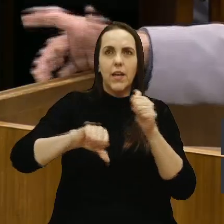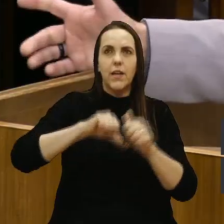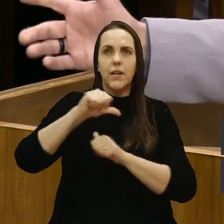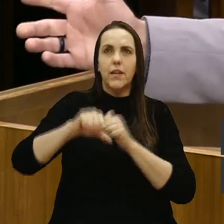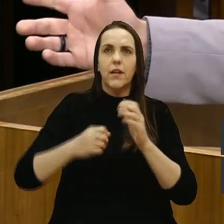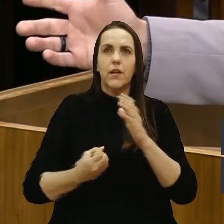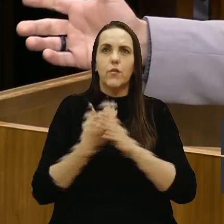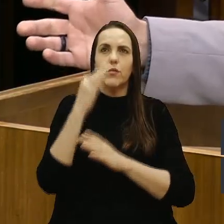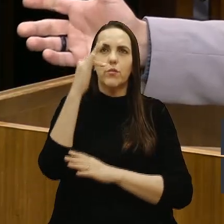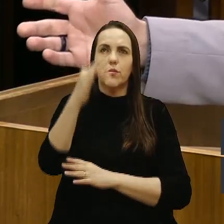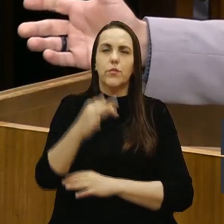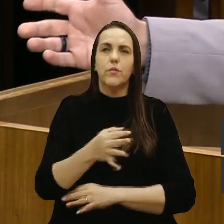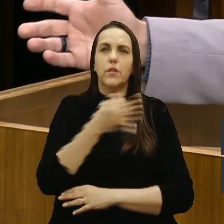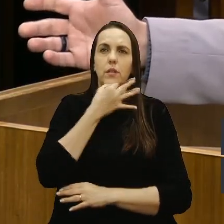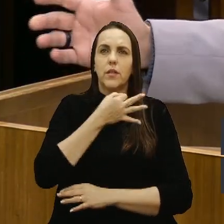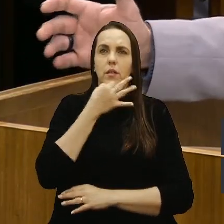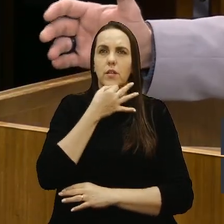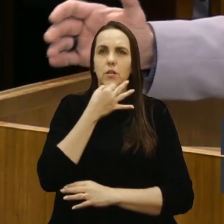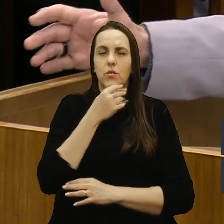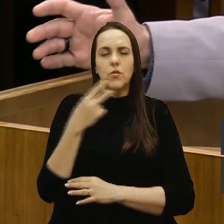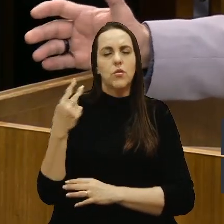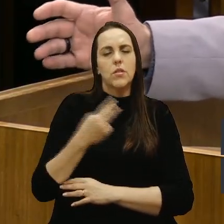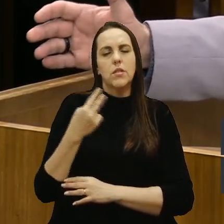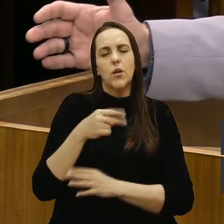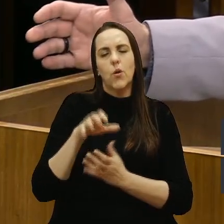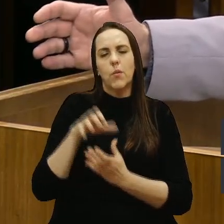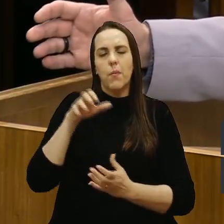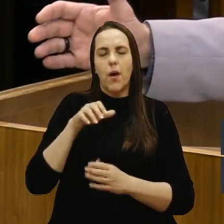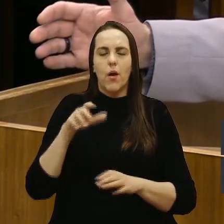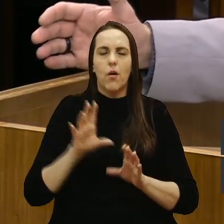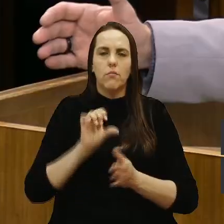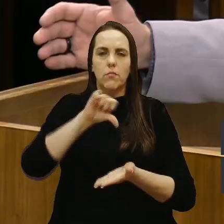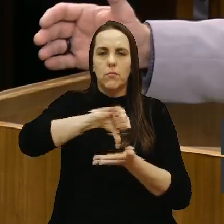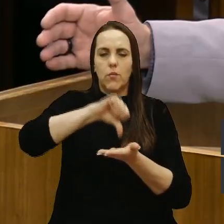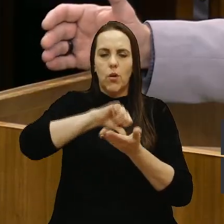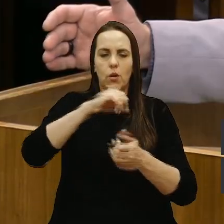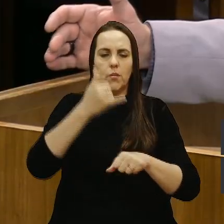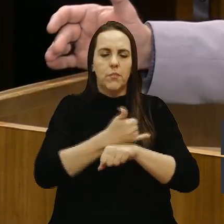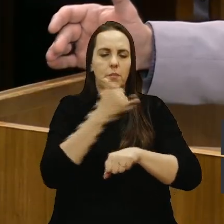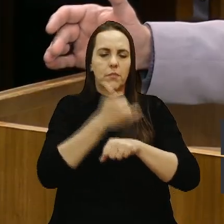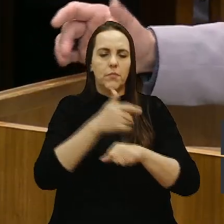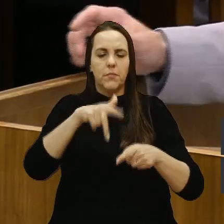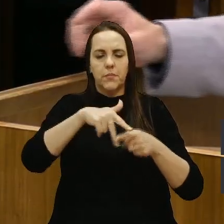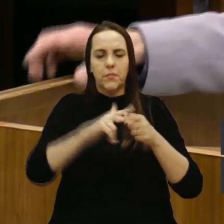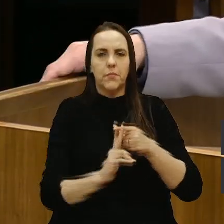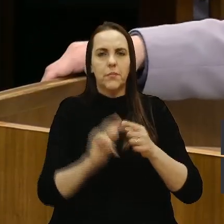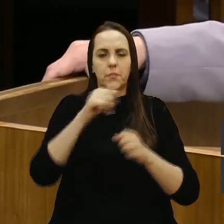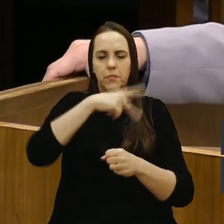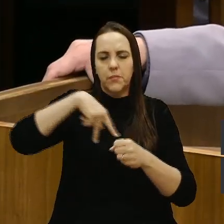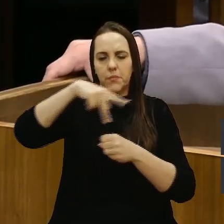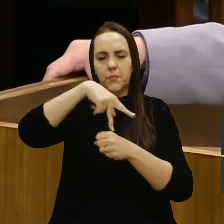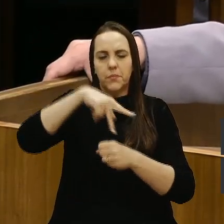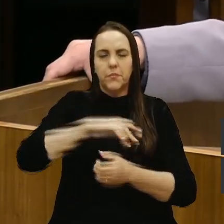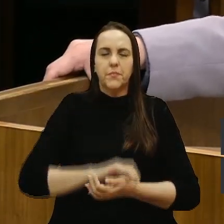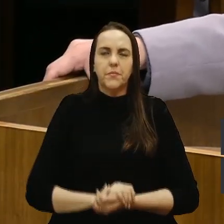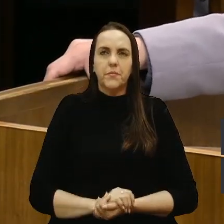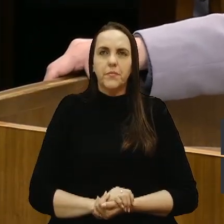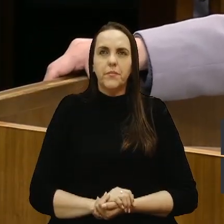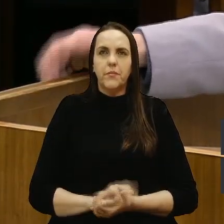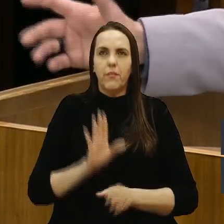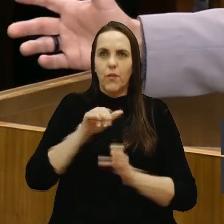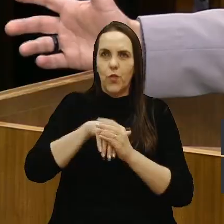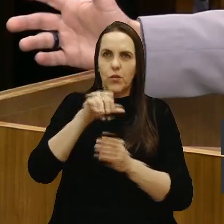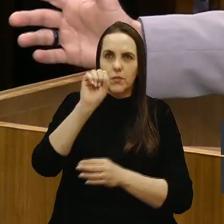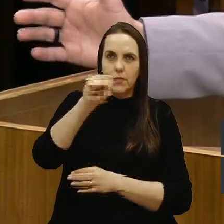E Caxias é o segundo maior polo metal mecânico do país. Então, meu voto é